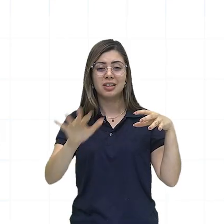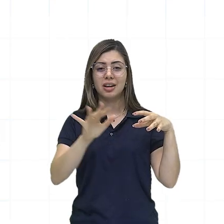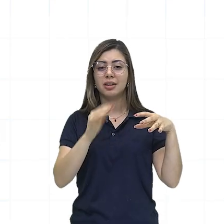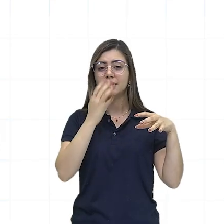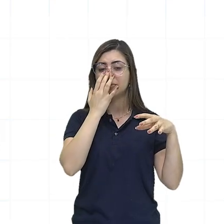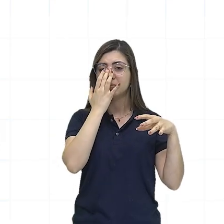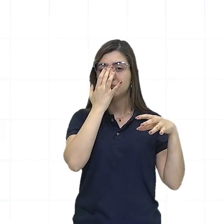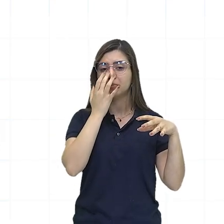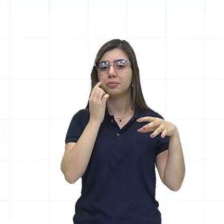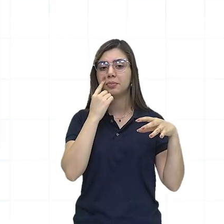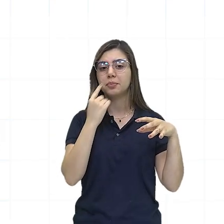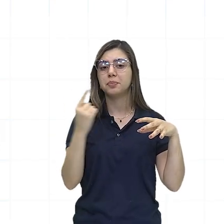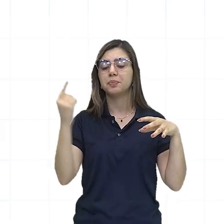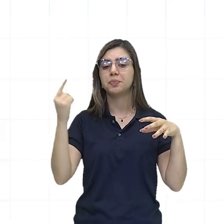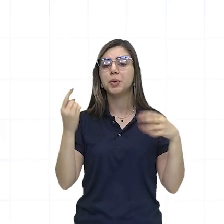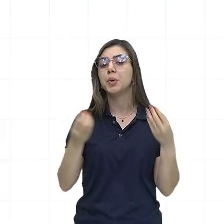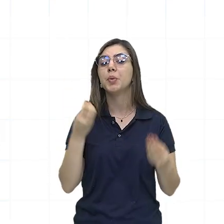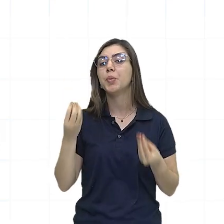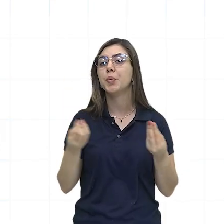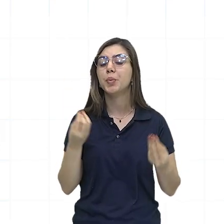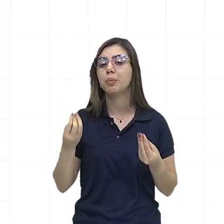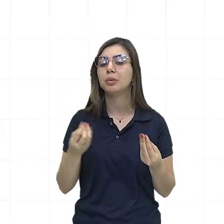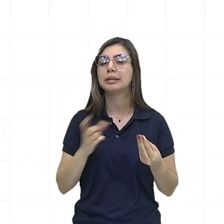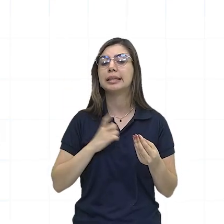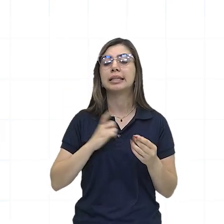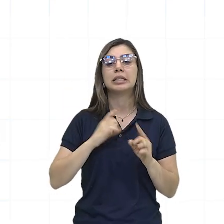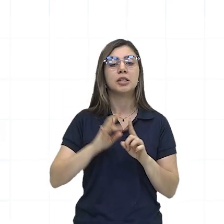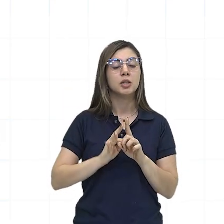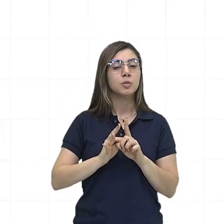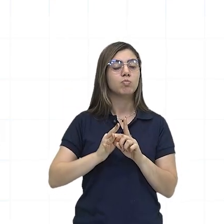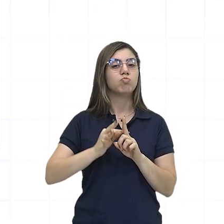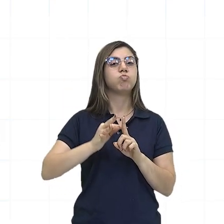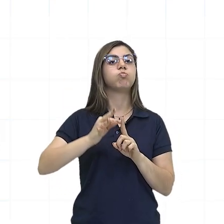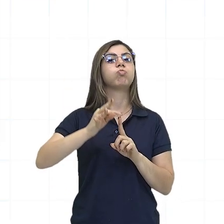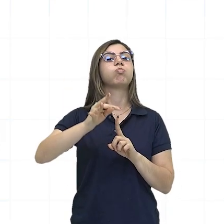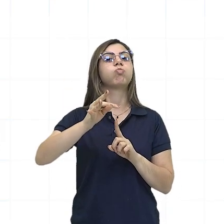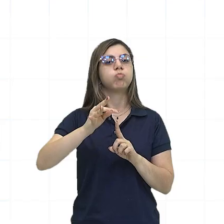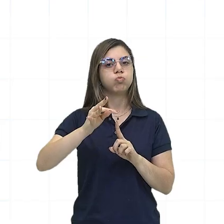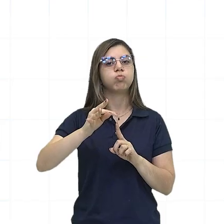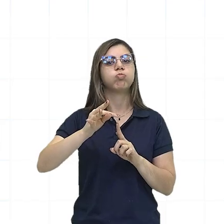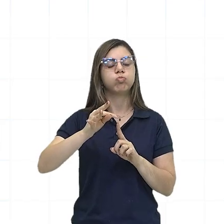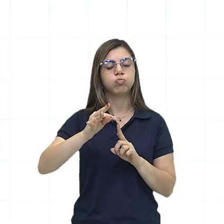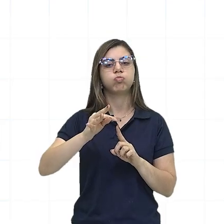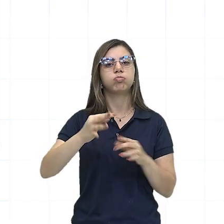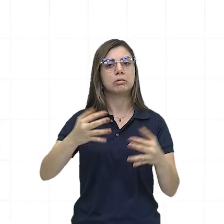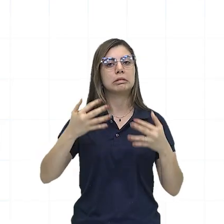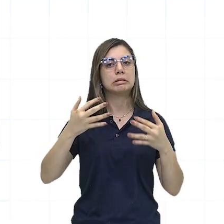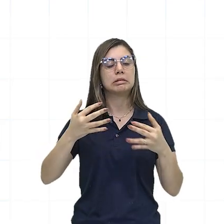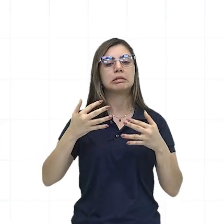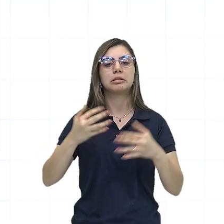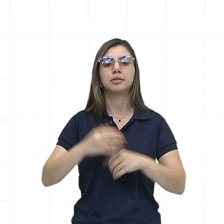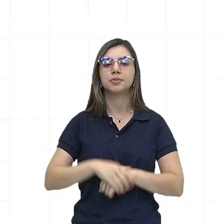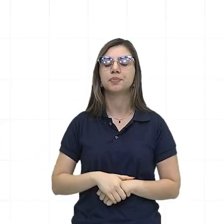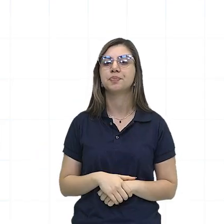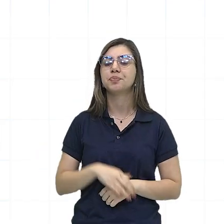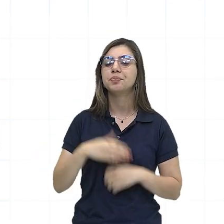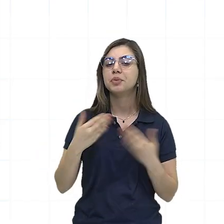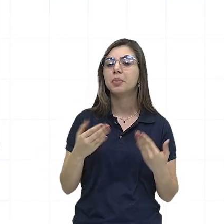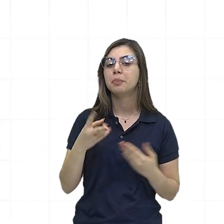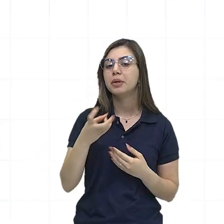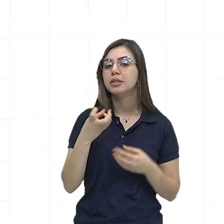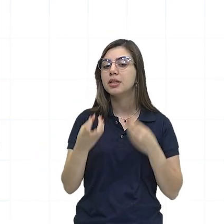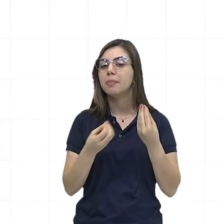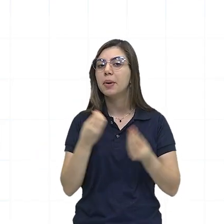zona tropical ou intertropical, nós vamos ter aí temperaturas mais elevadas. Observem que